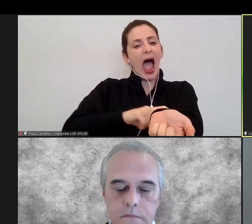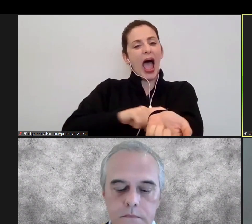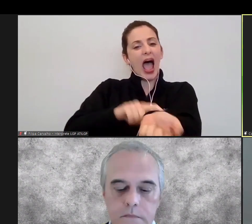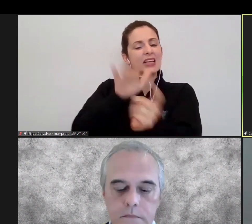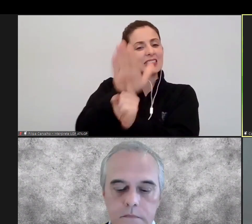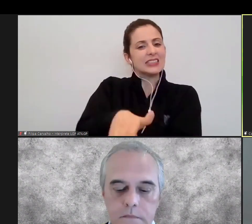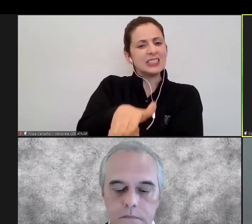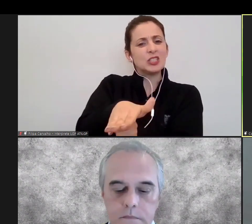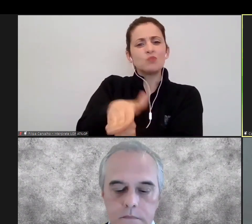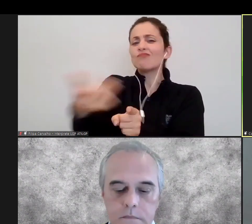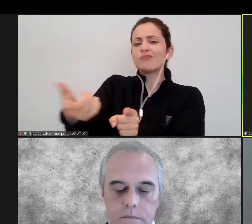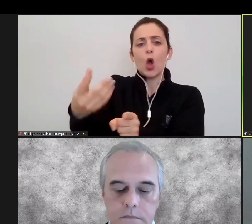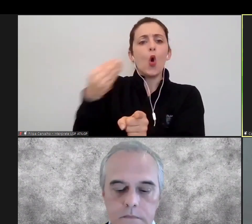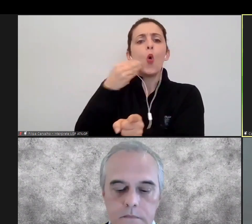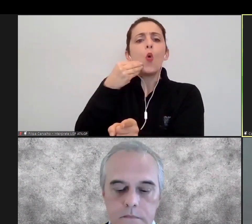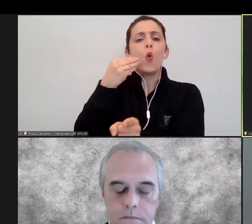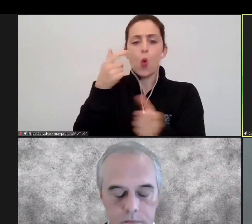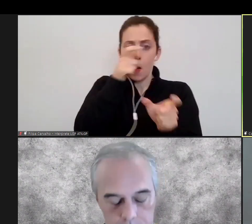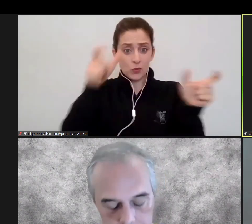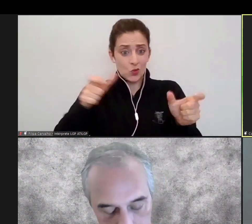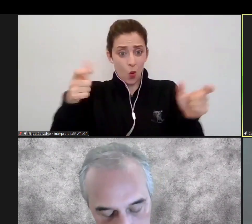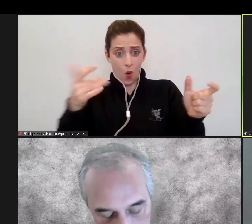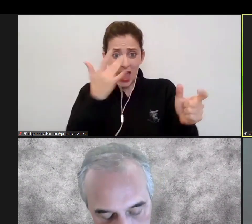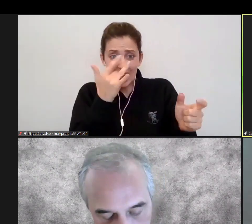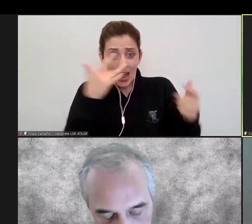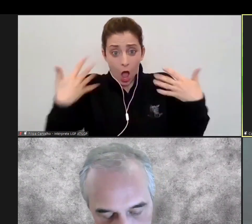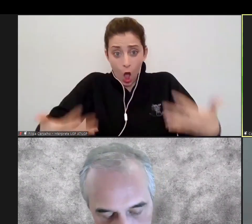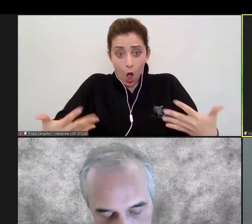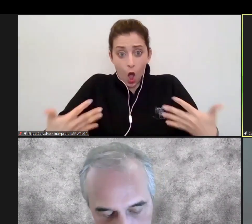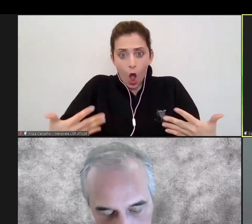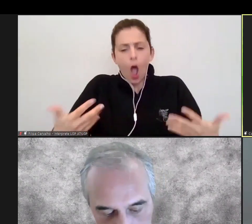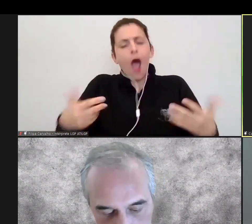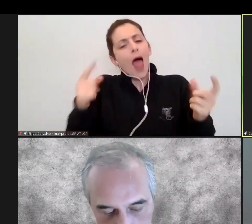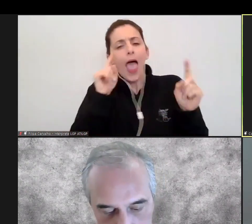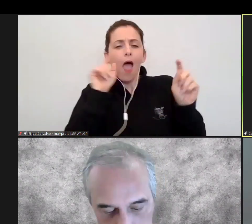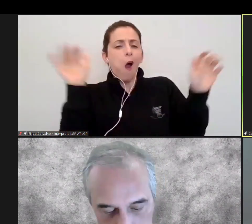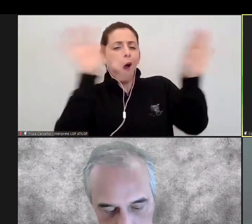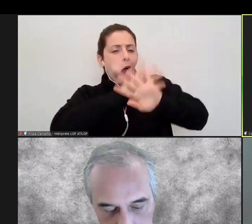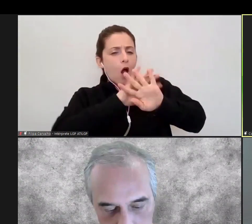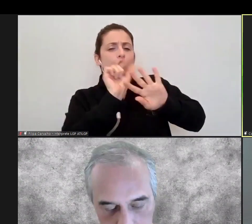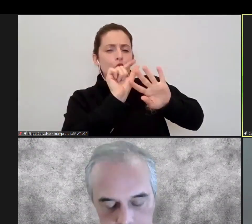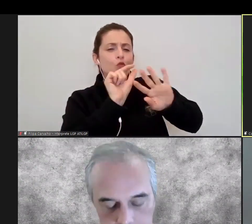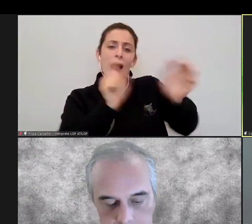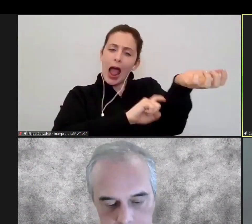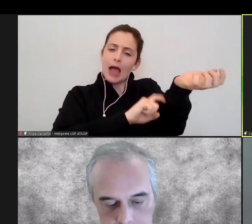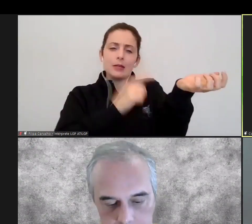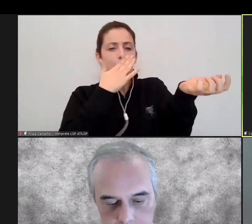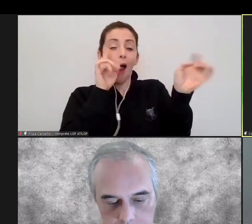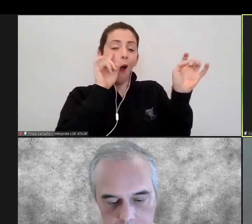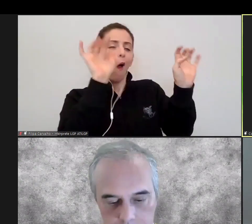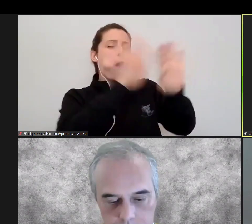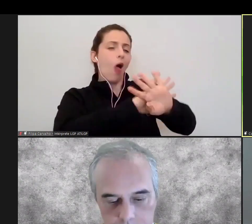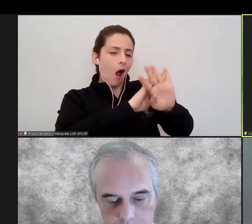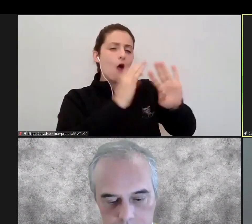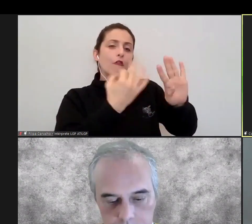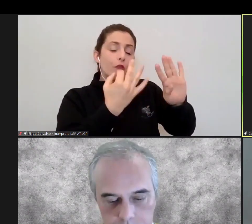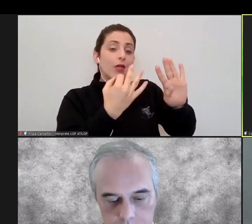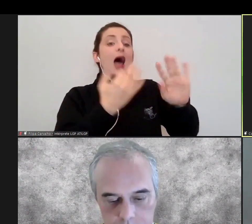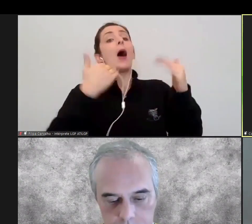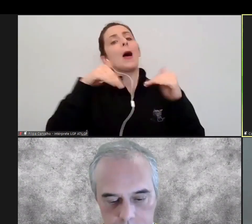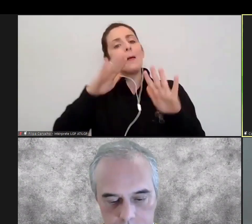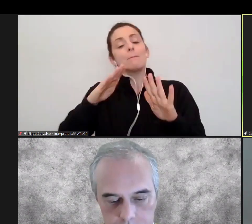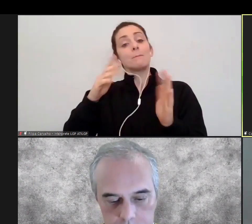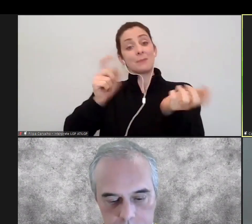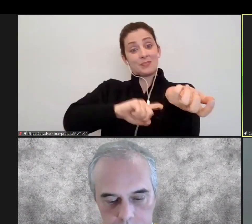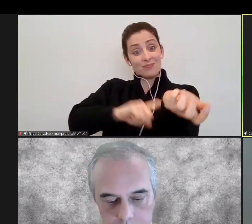facto travar ainda hoje as pessoas negras, mesmo que de uma forma muito subtil, porque o racismo é muito esperto, não é? Portanto, assume, reveste-se da